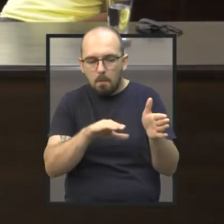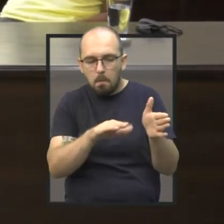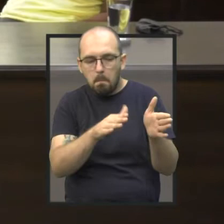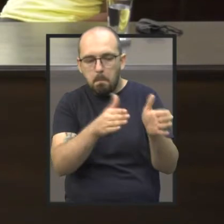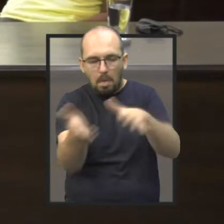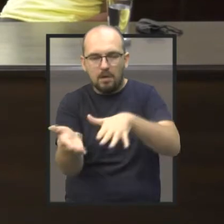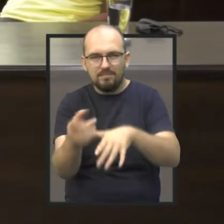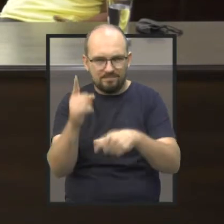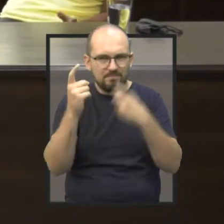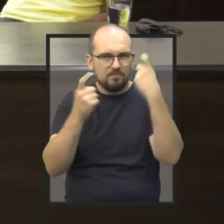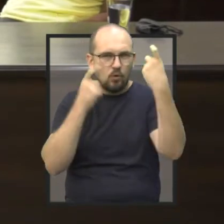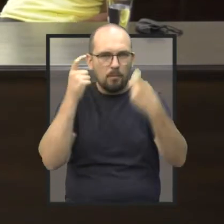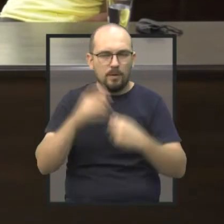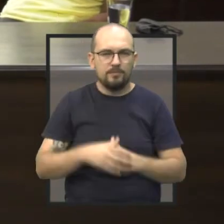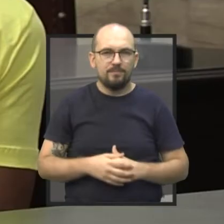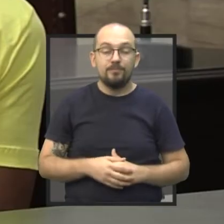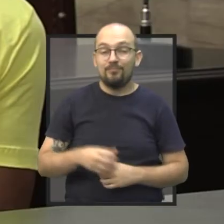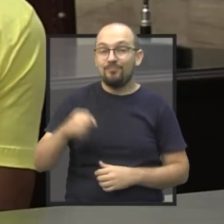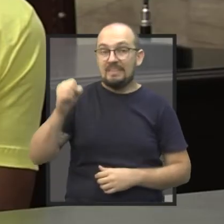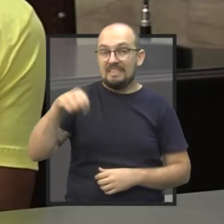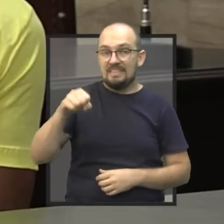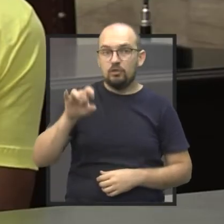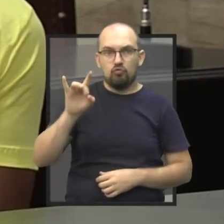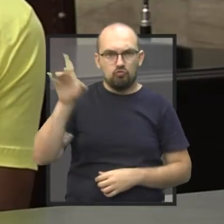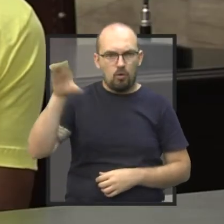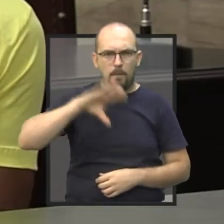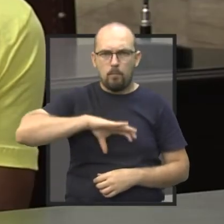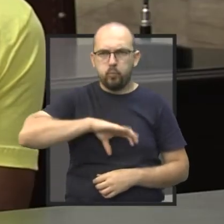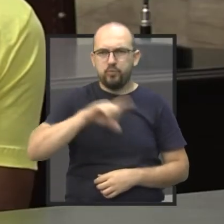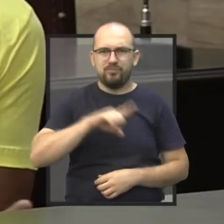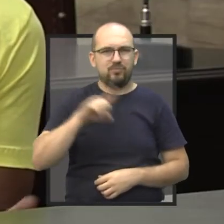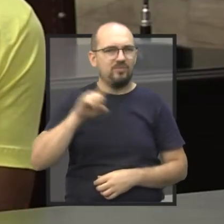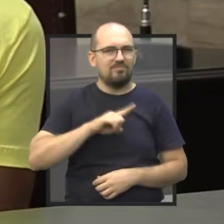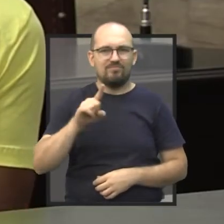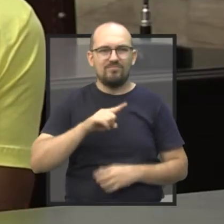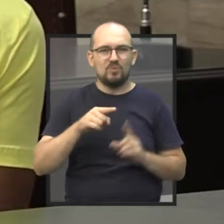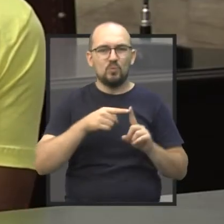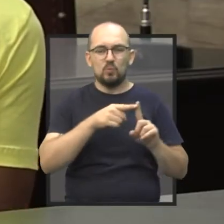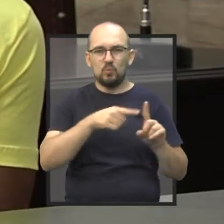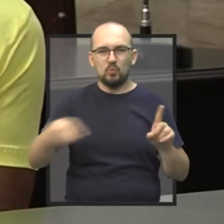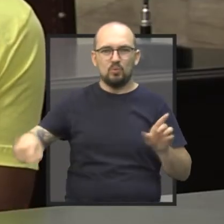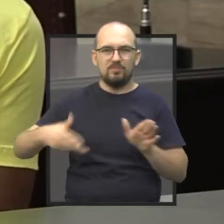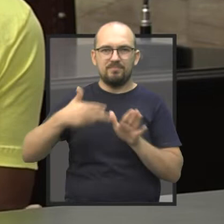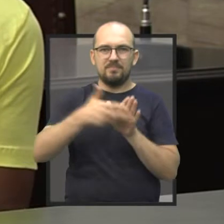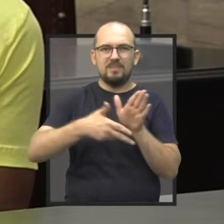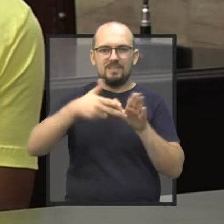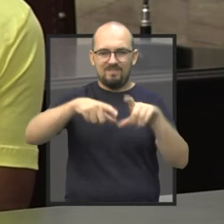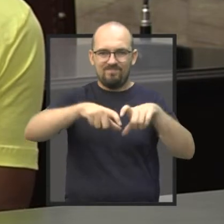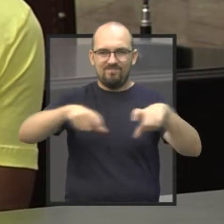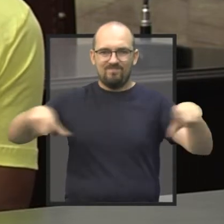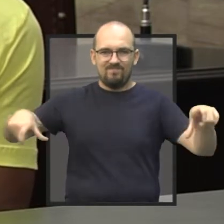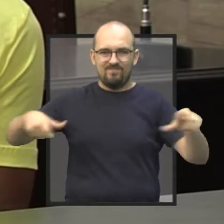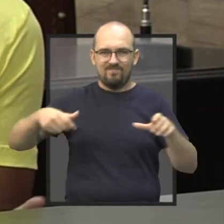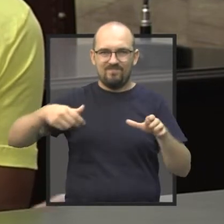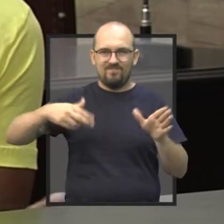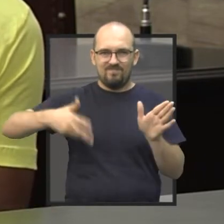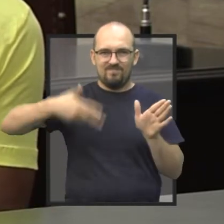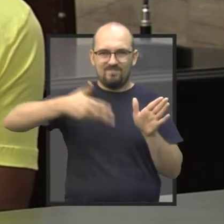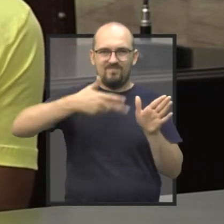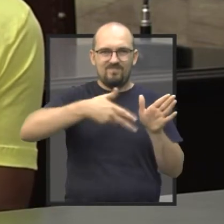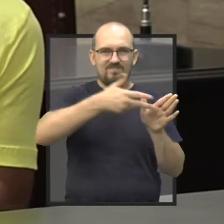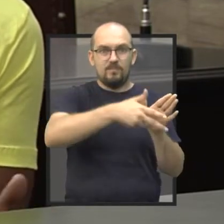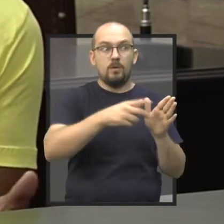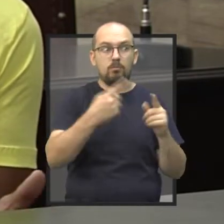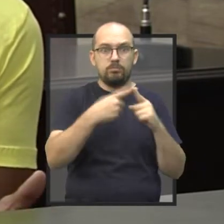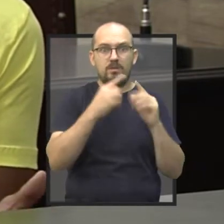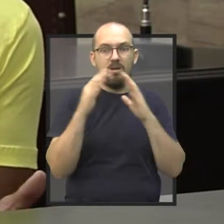considerada. Sim, não só lá no distrito, né, mas em todo onde passa essa linha férrea que tem